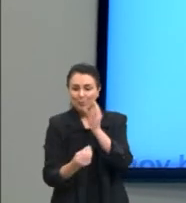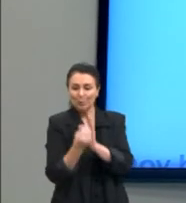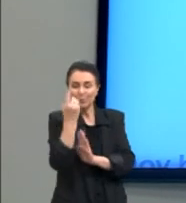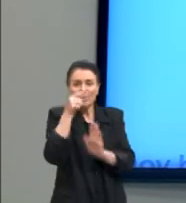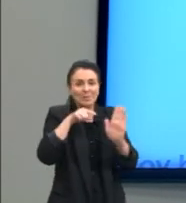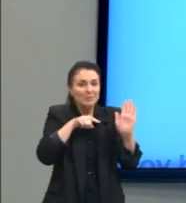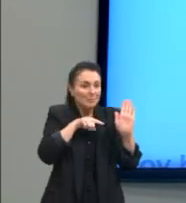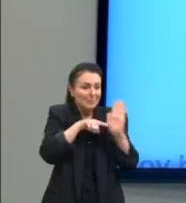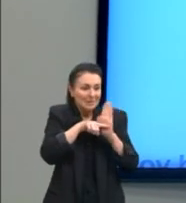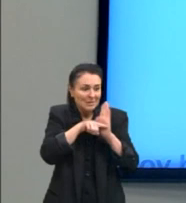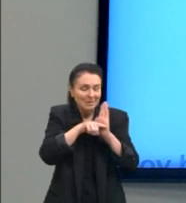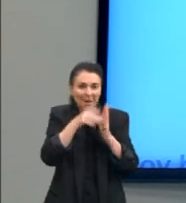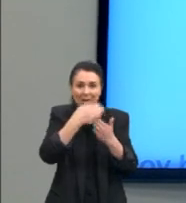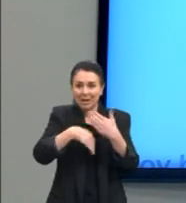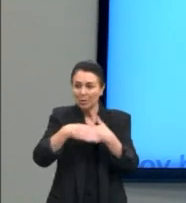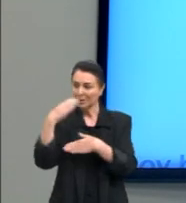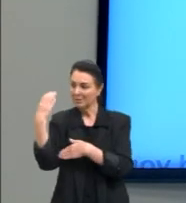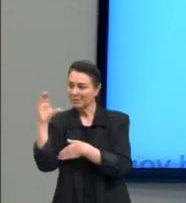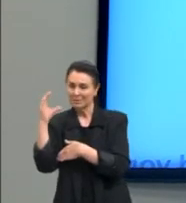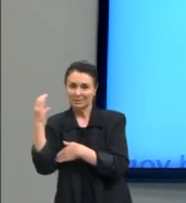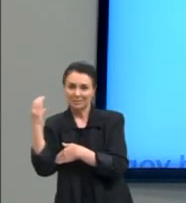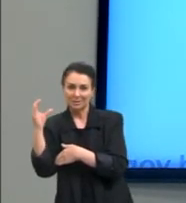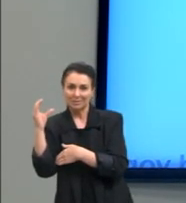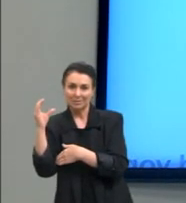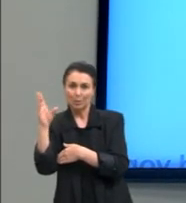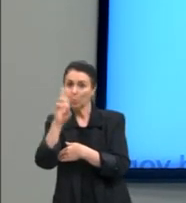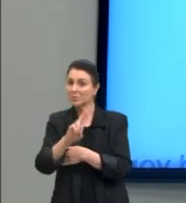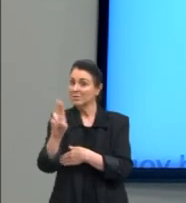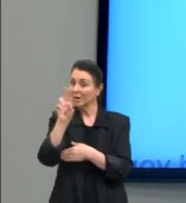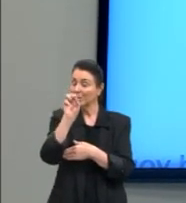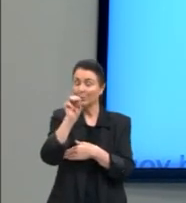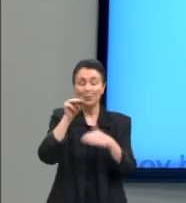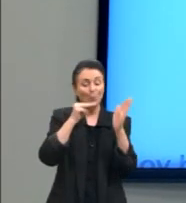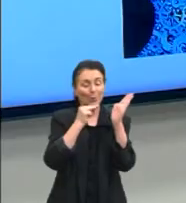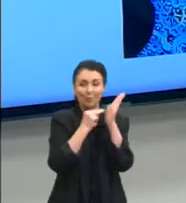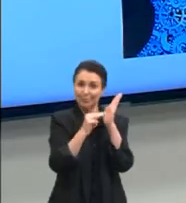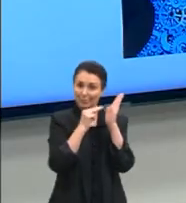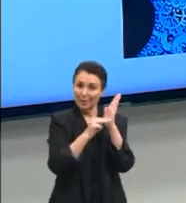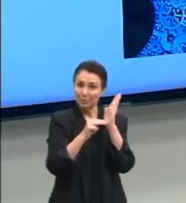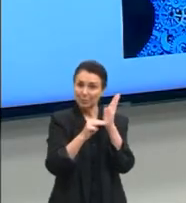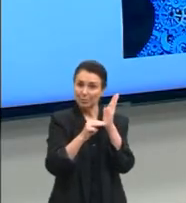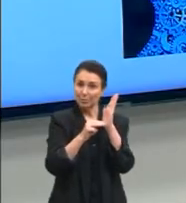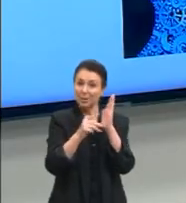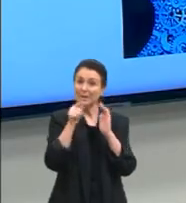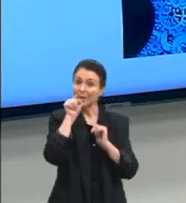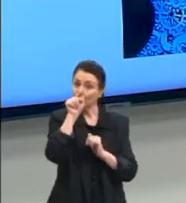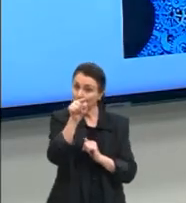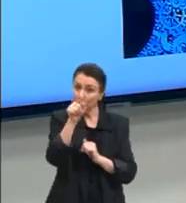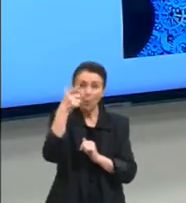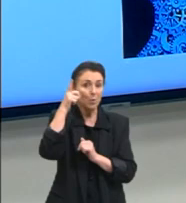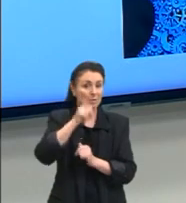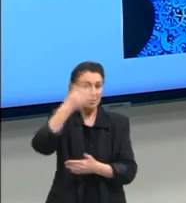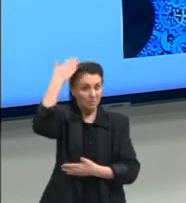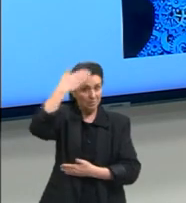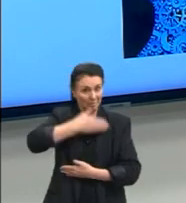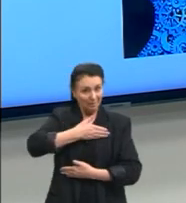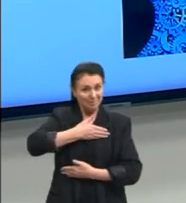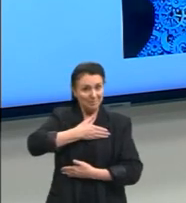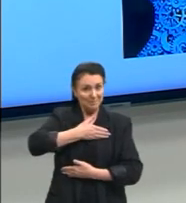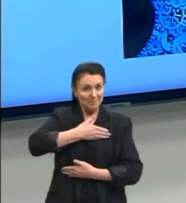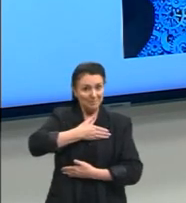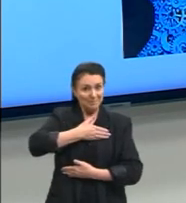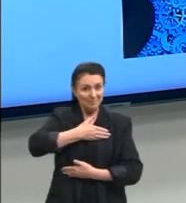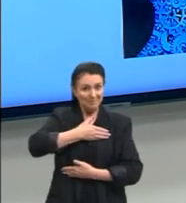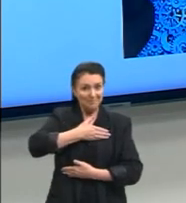as ciências vai ser conhecimento científico e através de um método você consegue comprovar que essas suas evidências